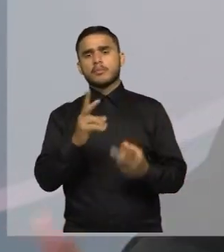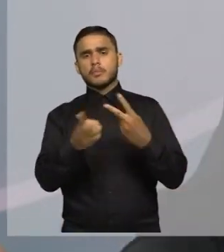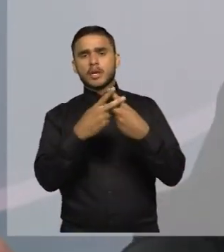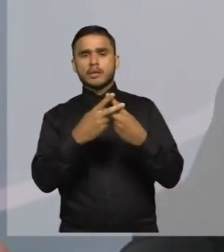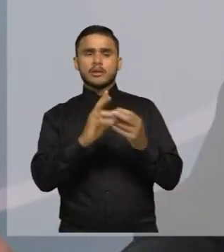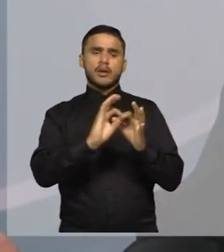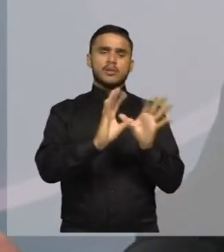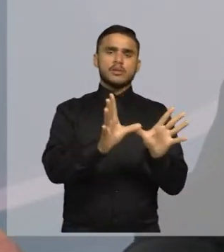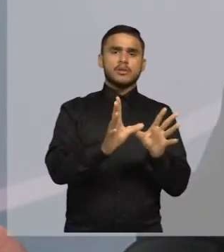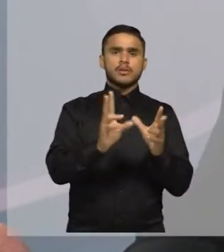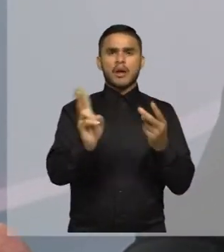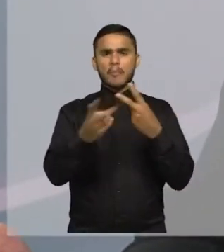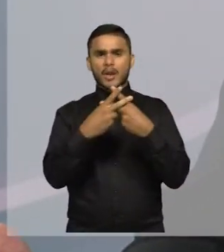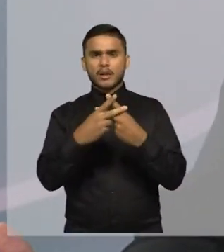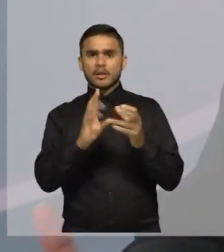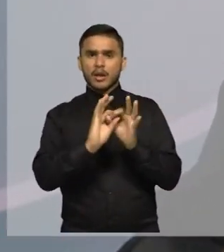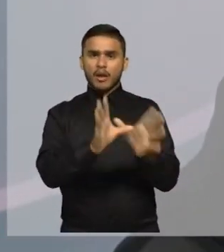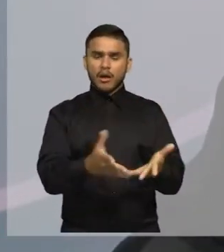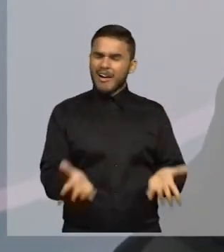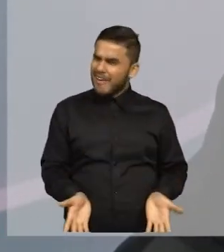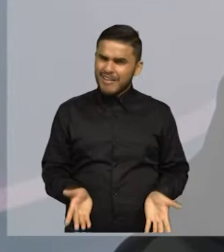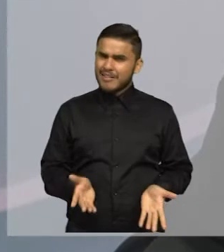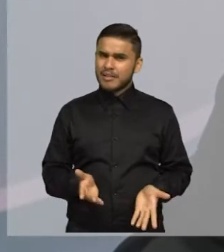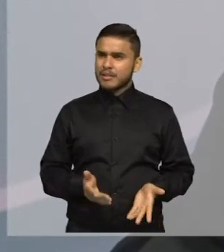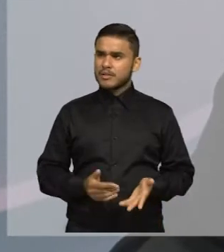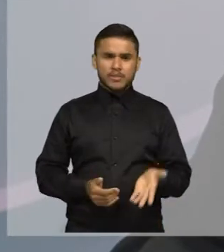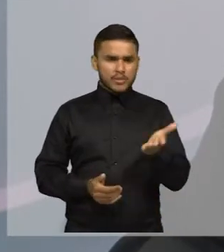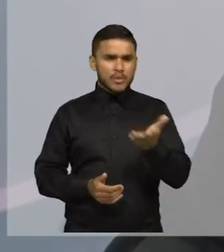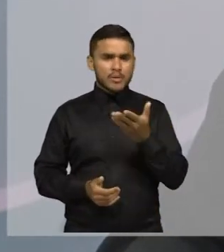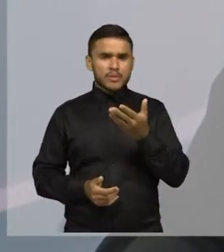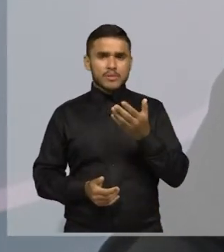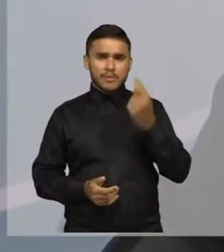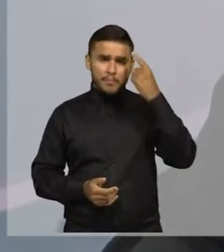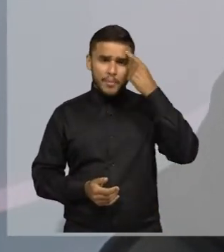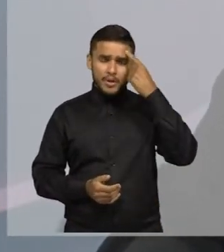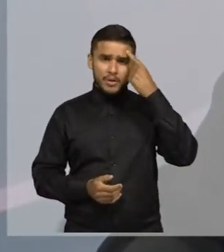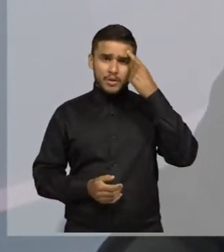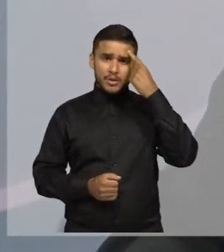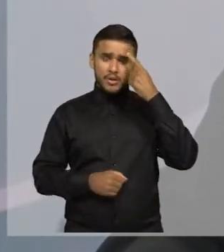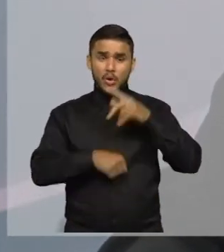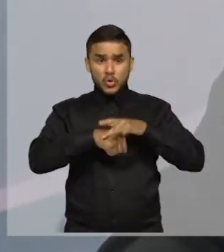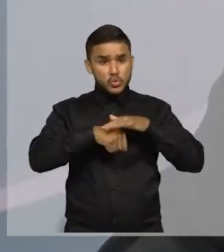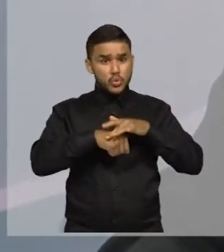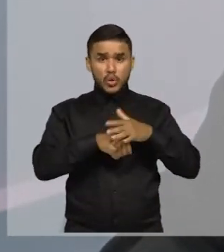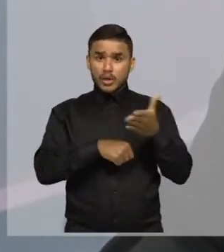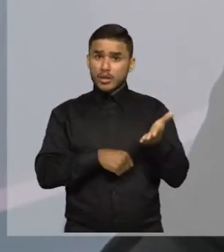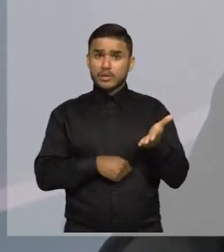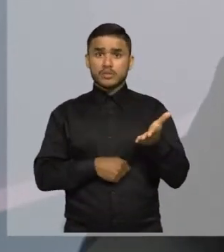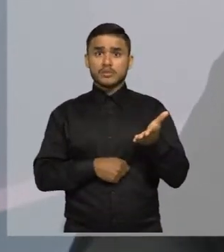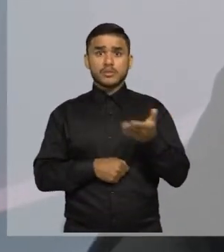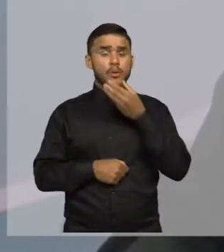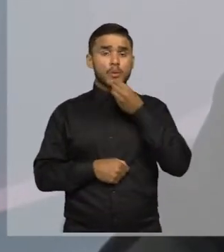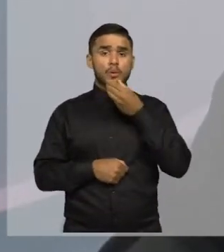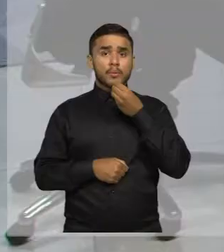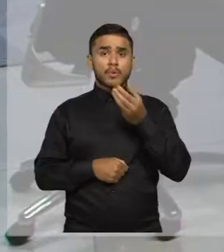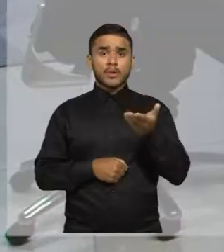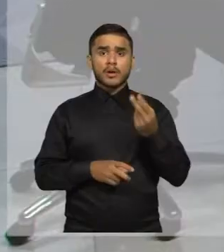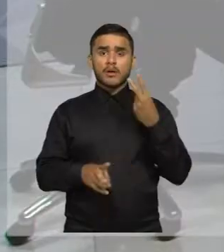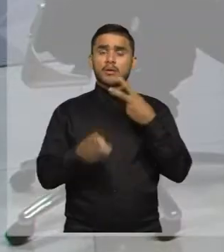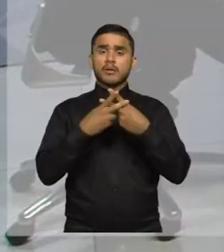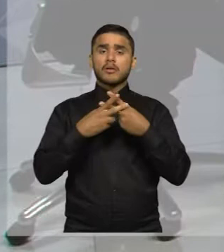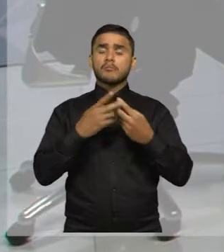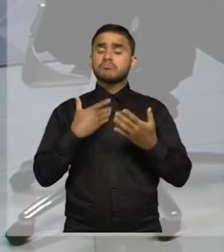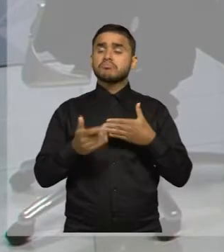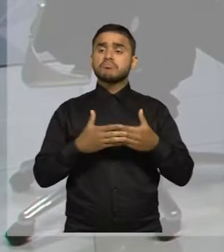preso e é solto. Arnaldo, ele é um sociopata, ele tem uma doença psicossocial, ele não entende que o crime